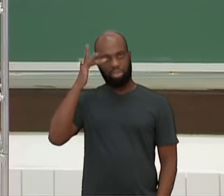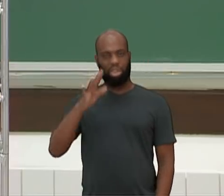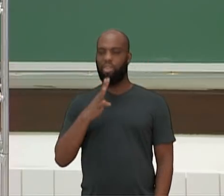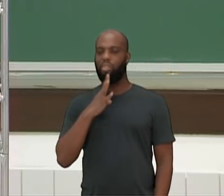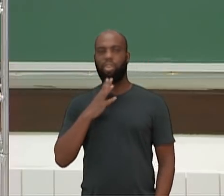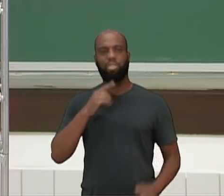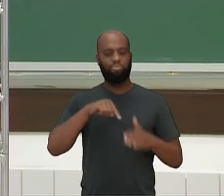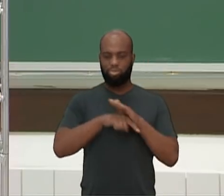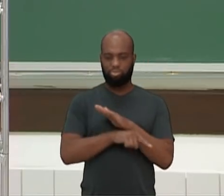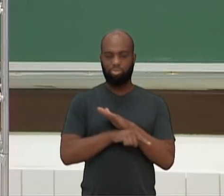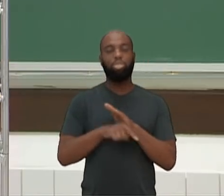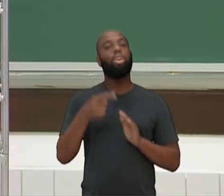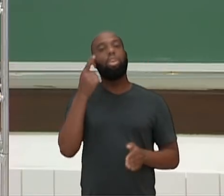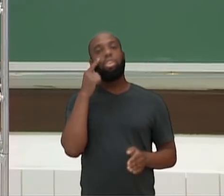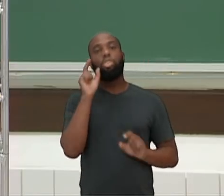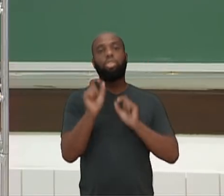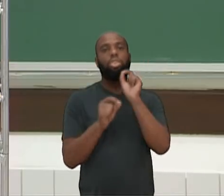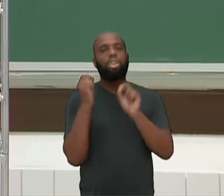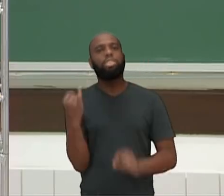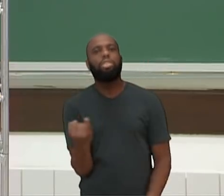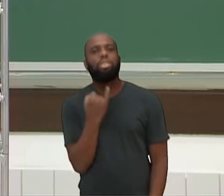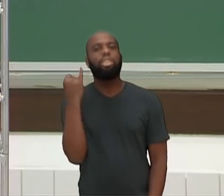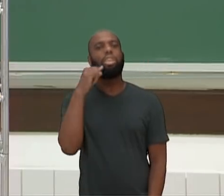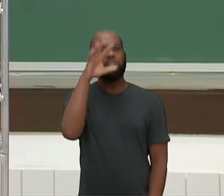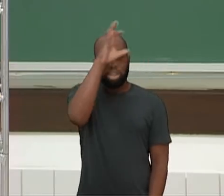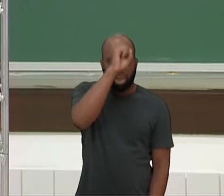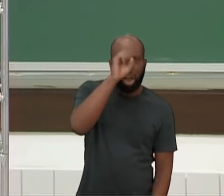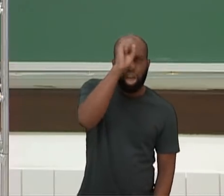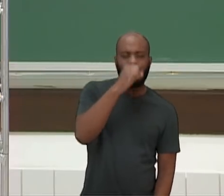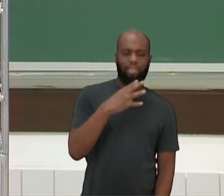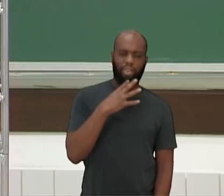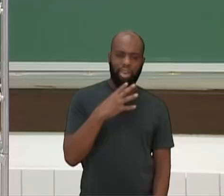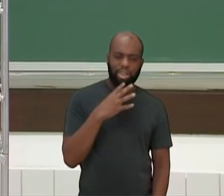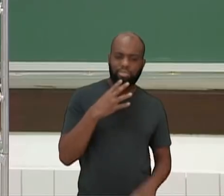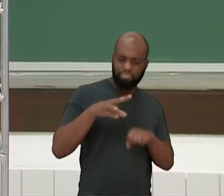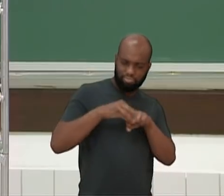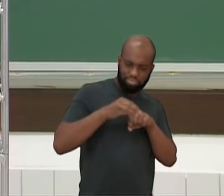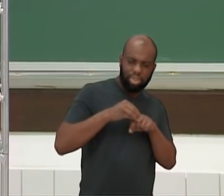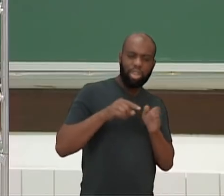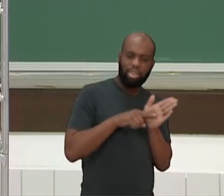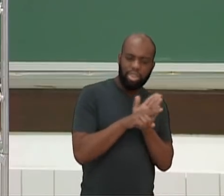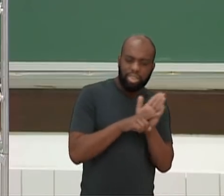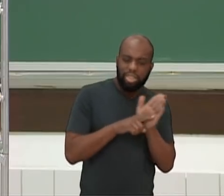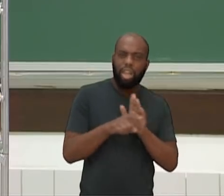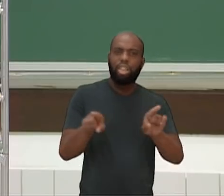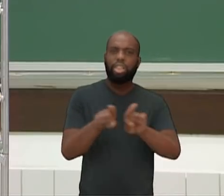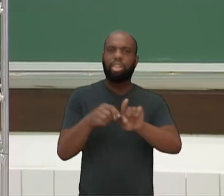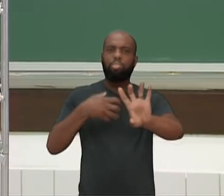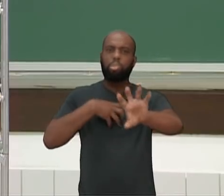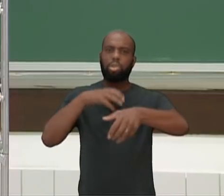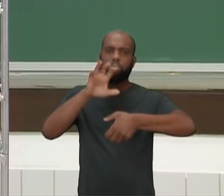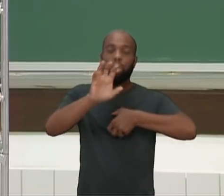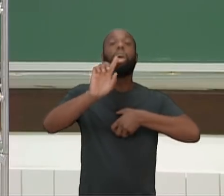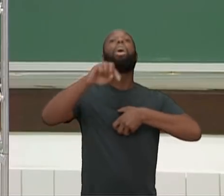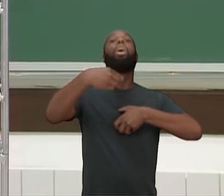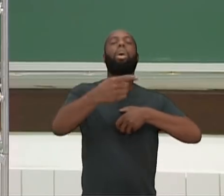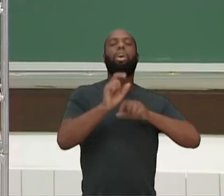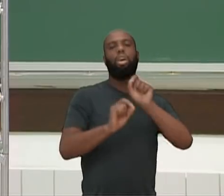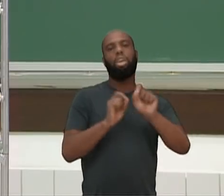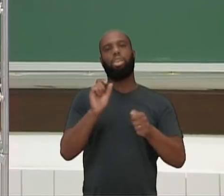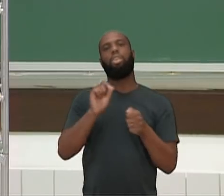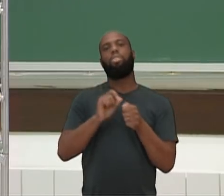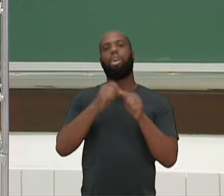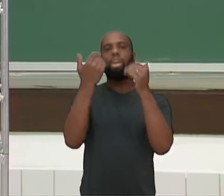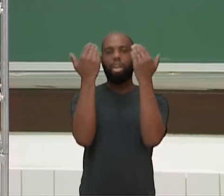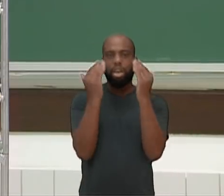importância de aprender, conhecer, pesquisar, né? Se colocar no lugar do outro para depois fazer